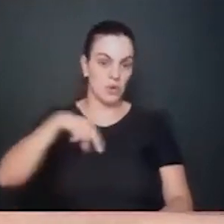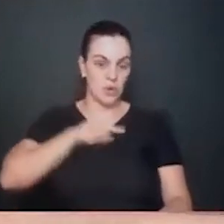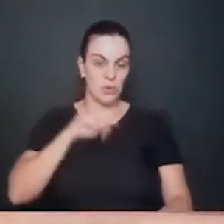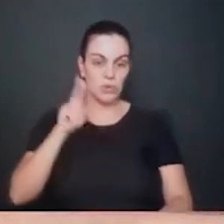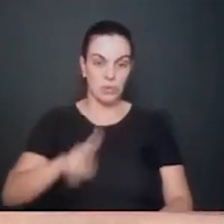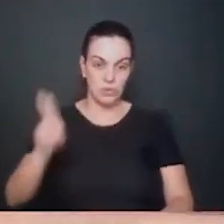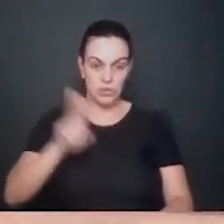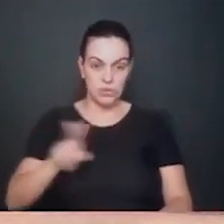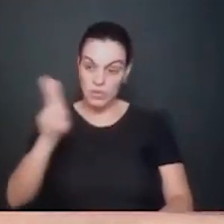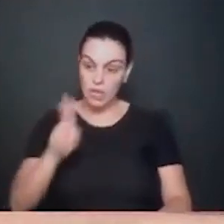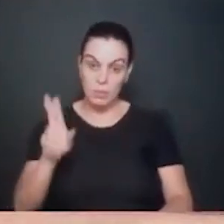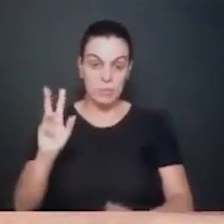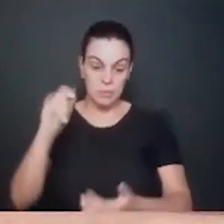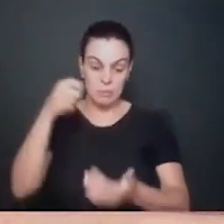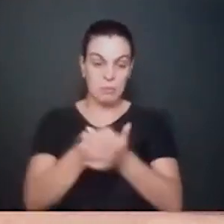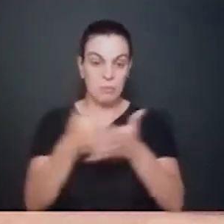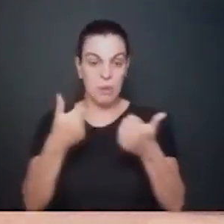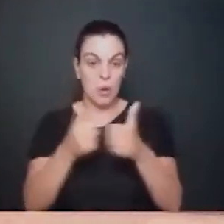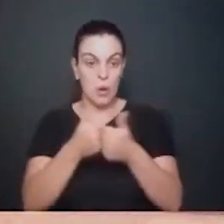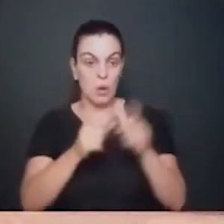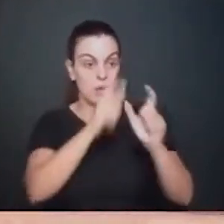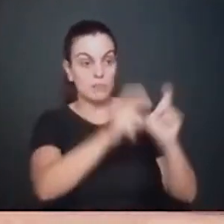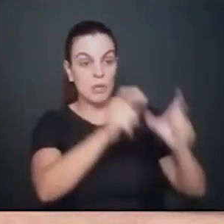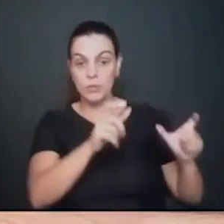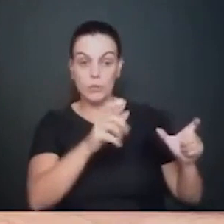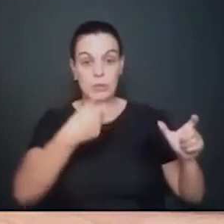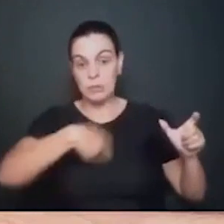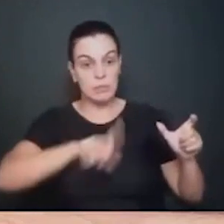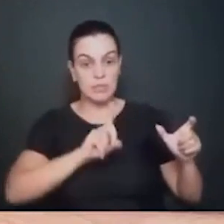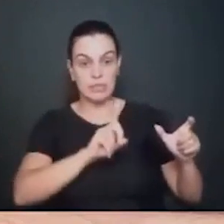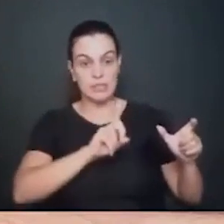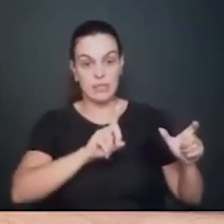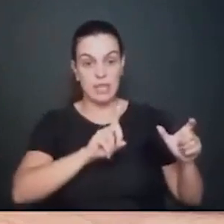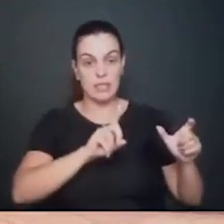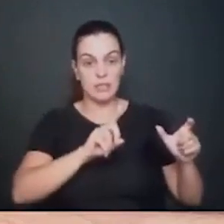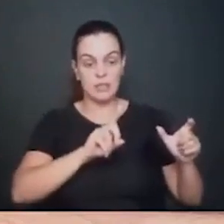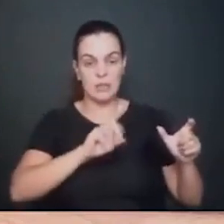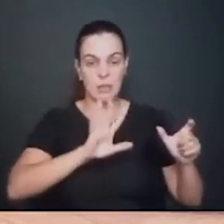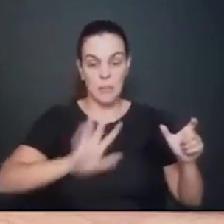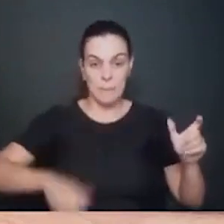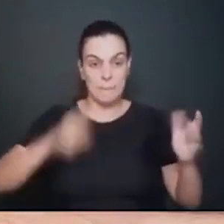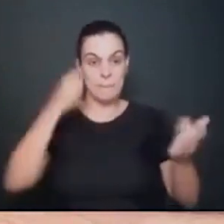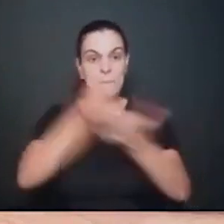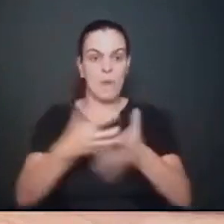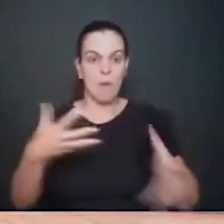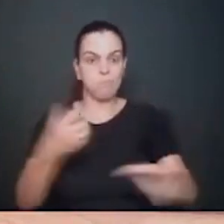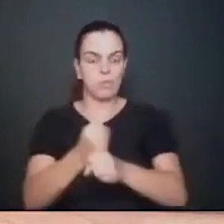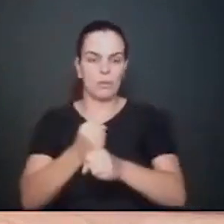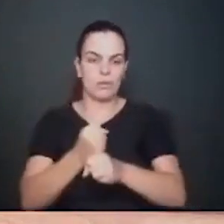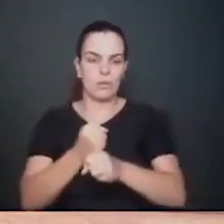da passagem. Então, haverá o subsídio. Nós acompanhamos, vereadora,